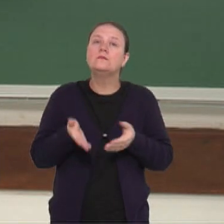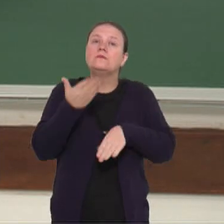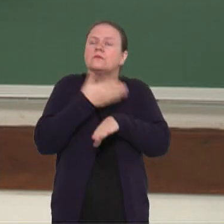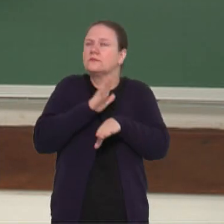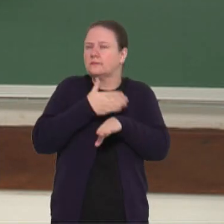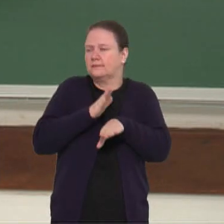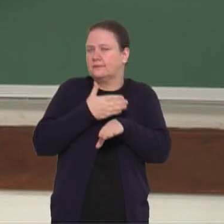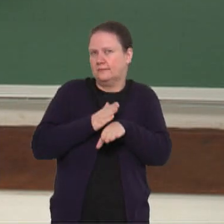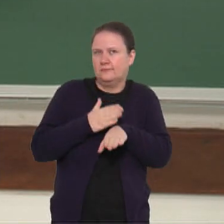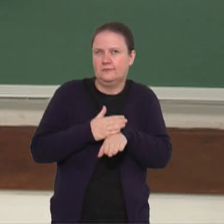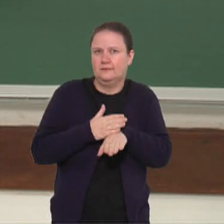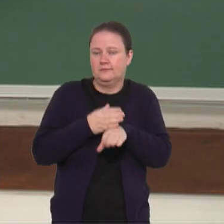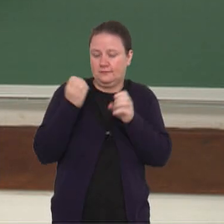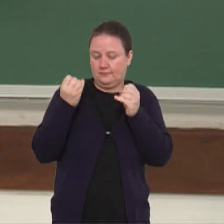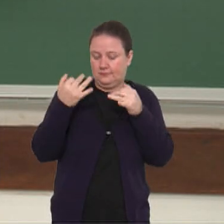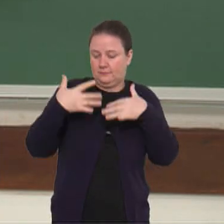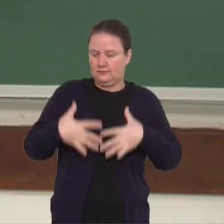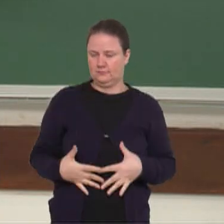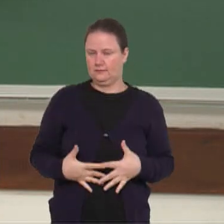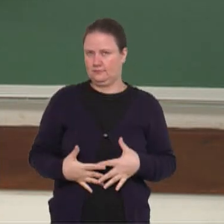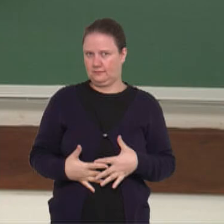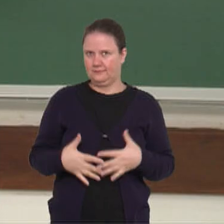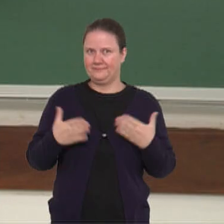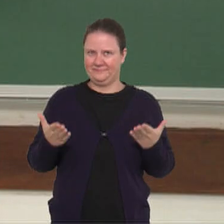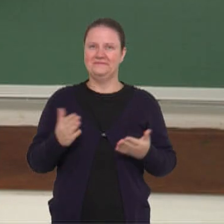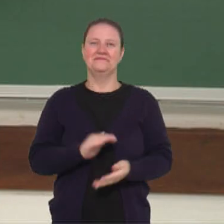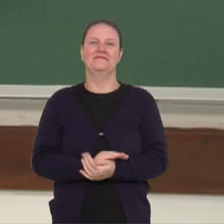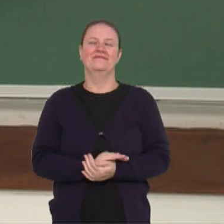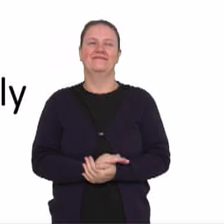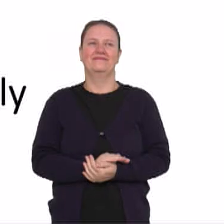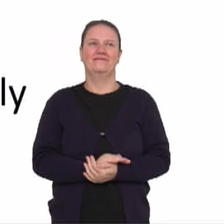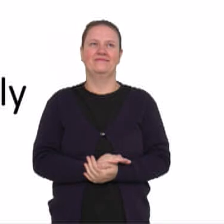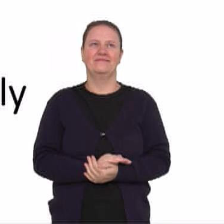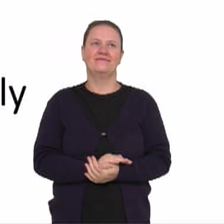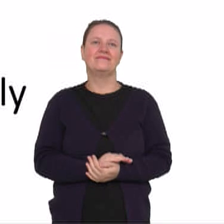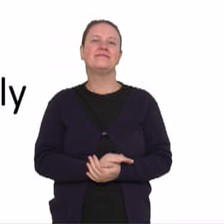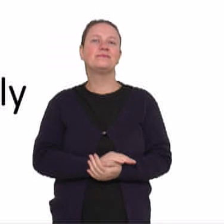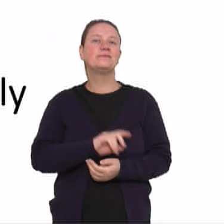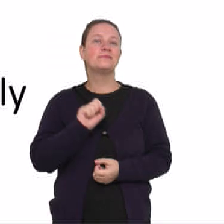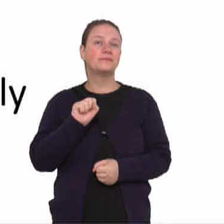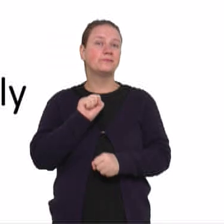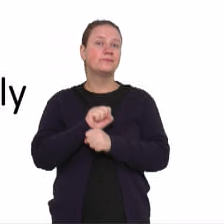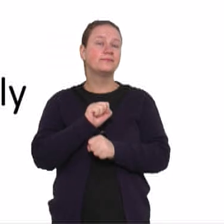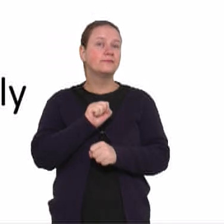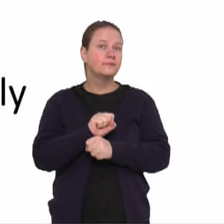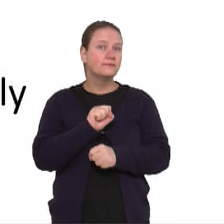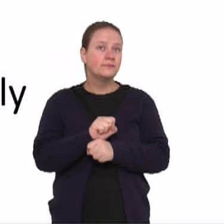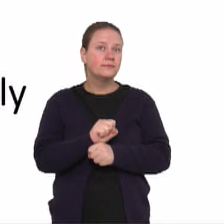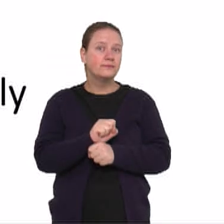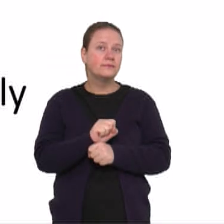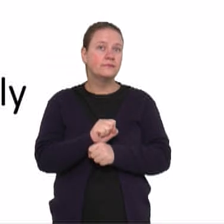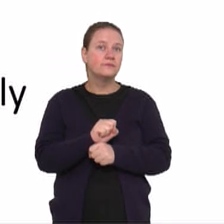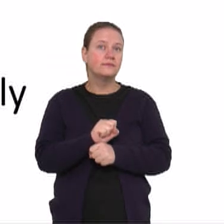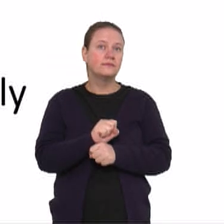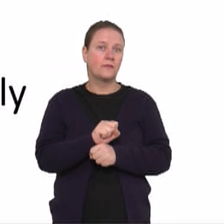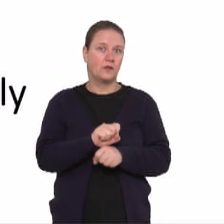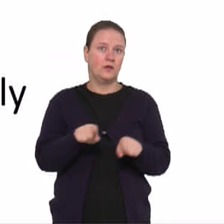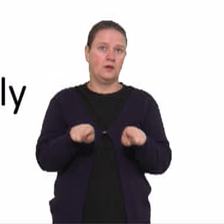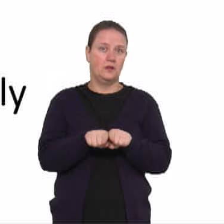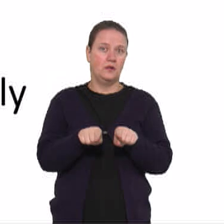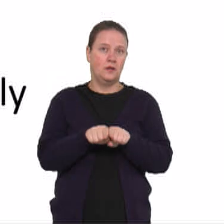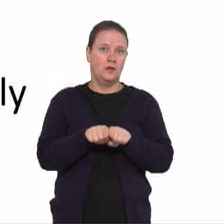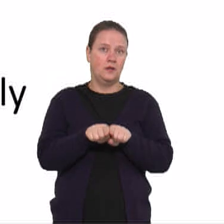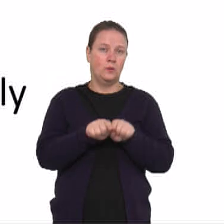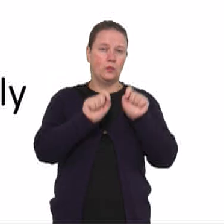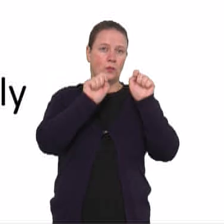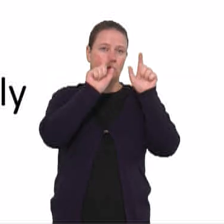vocês, mas deixa eu explicar esse exercício, tá? Take the same pictures, ou seja, pegue as mesmas figurinhas,